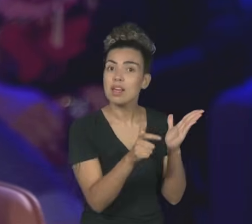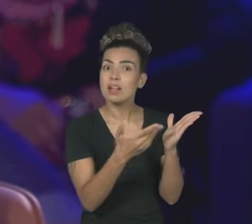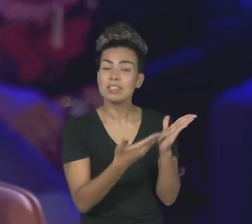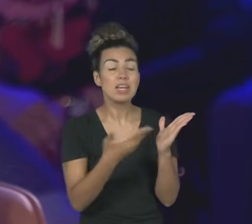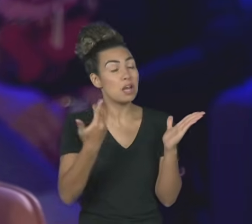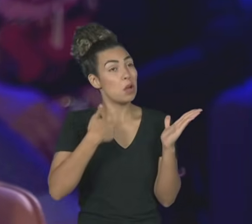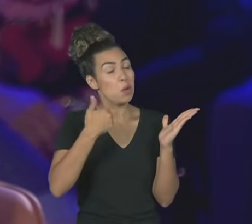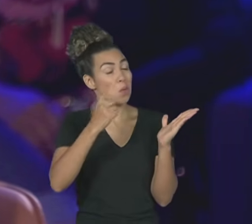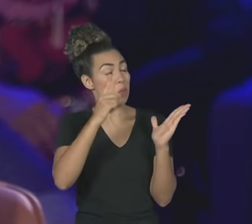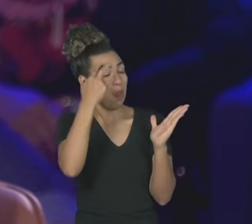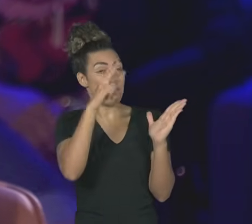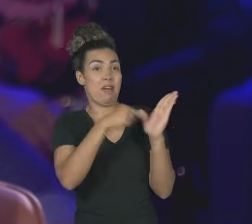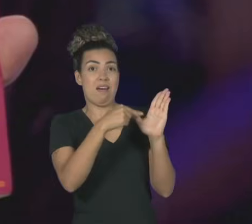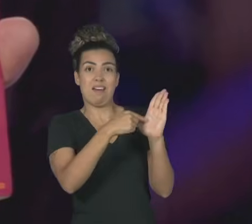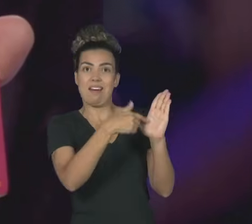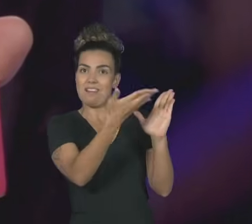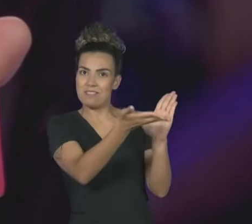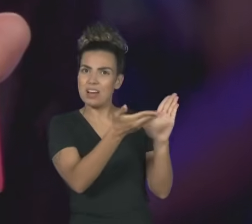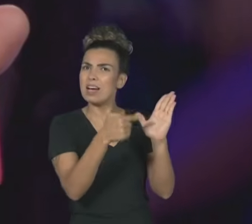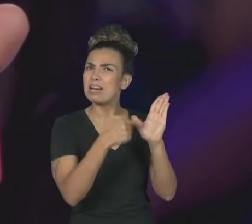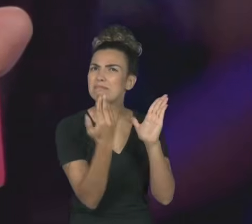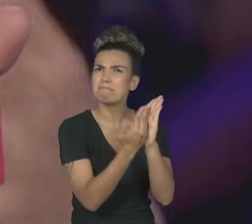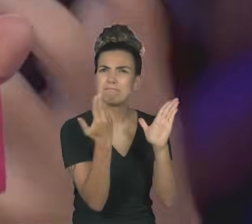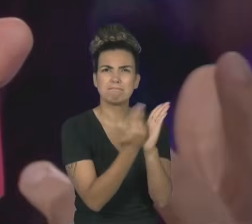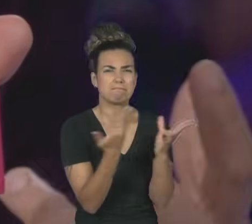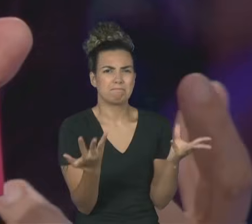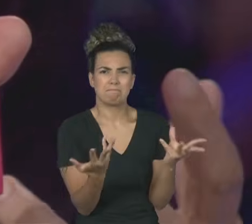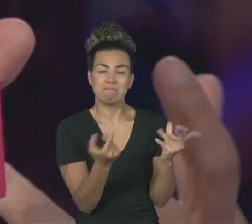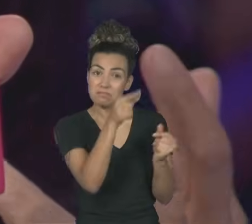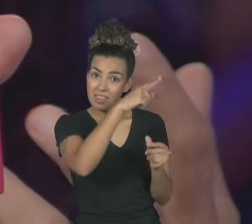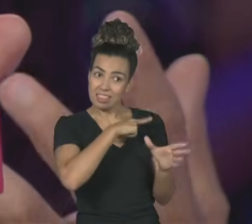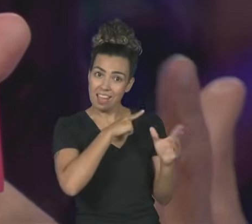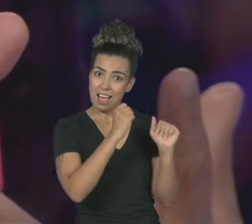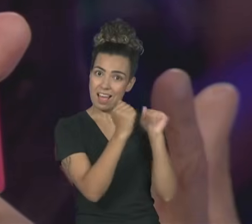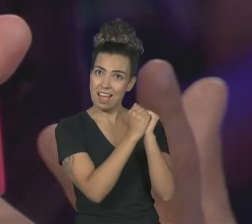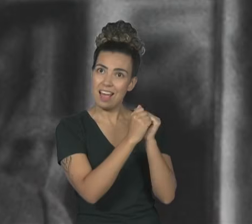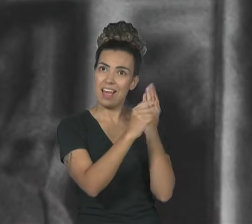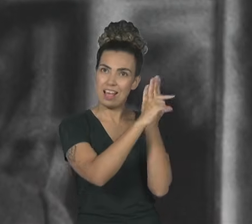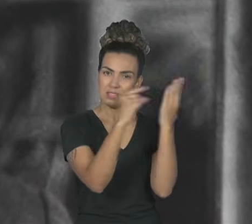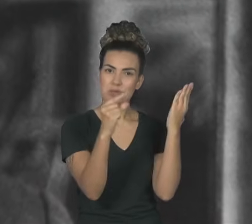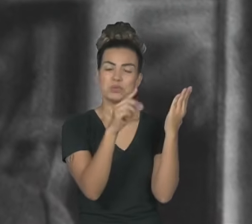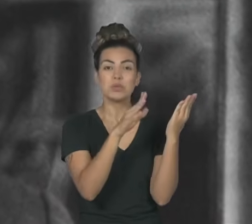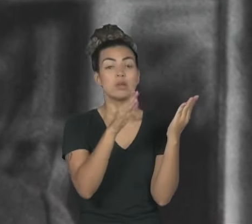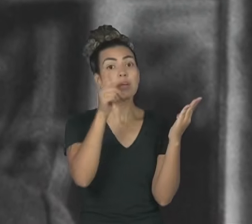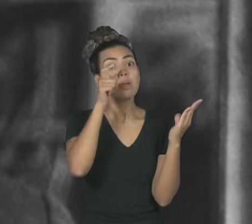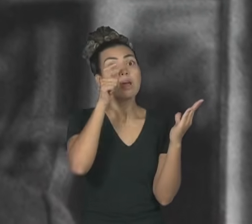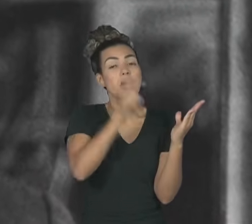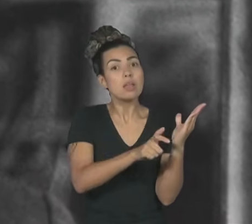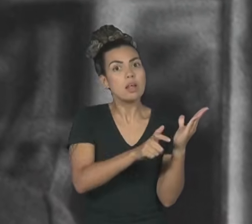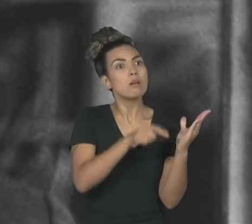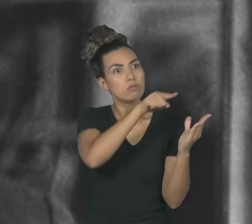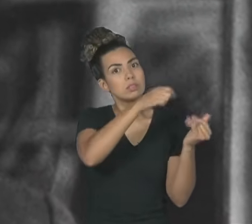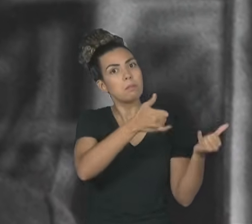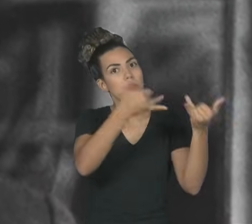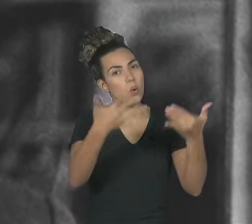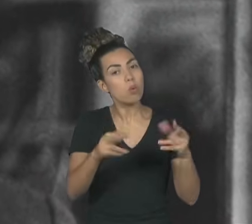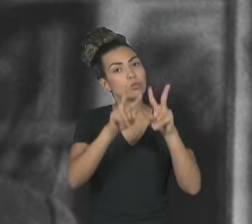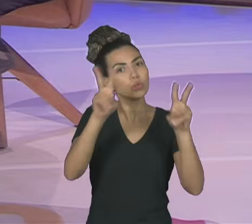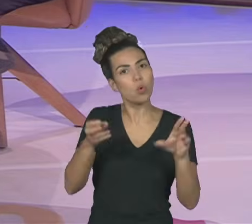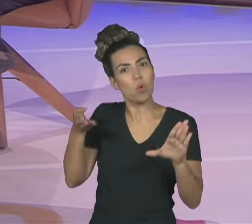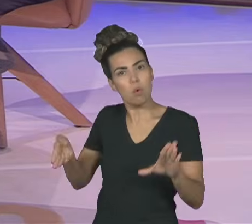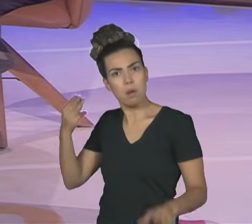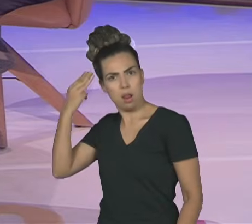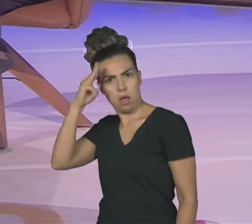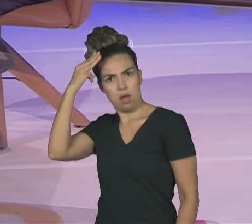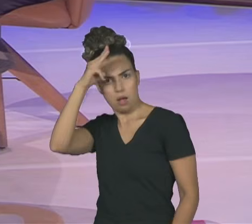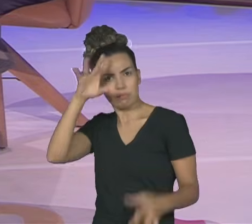seu, mas ele é muito bom. E é muito interessante como você traz Lacan, que tem uma profundidade imensa, né?